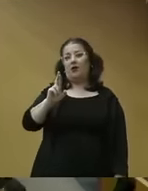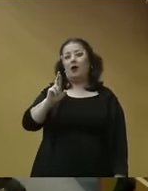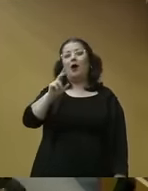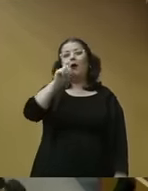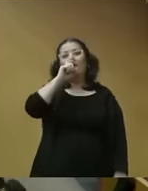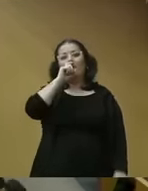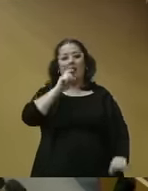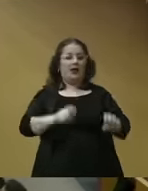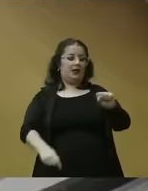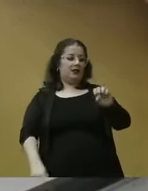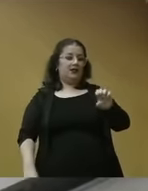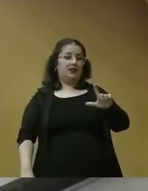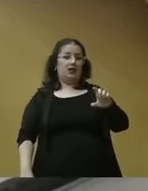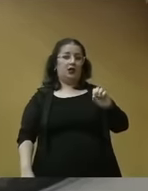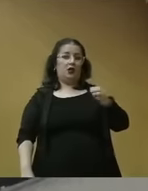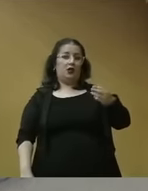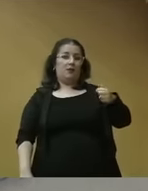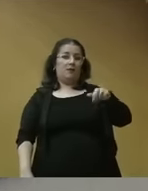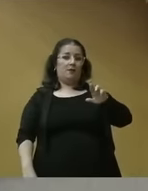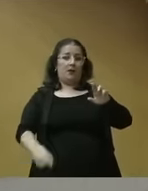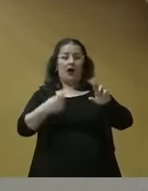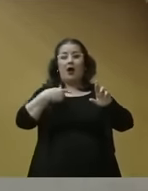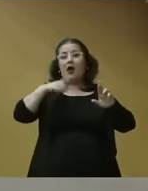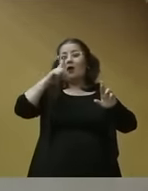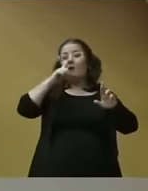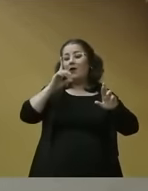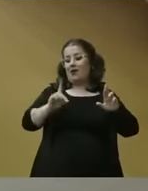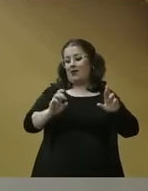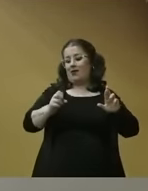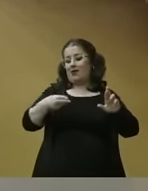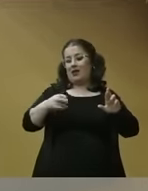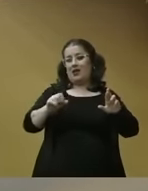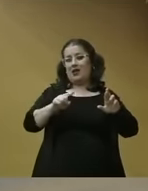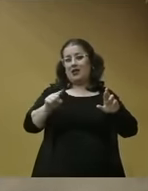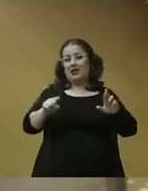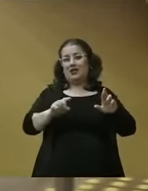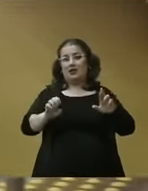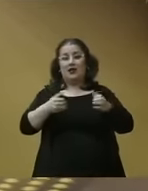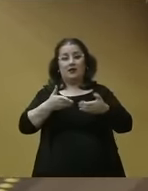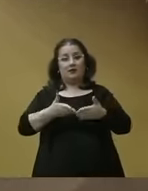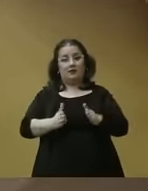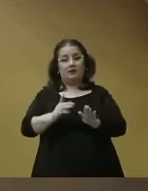de Selomar Bergman e Denise Cunde Bergman, natural de Canguçu.